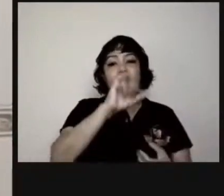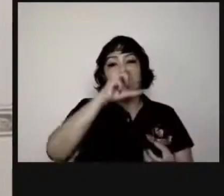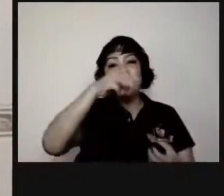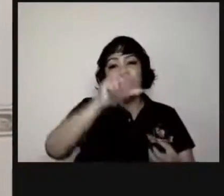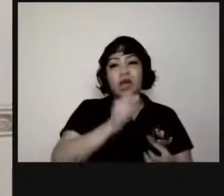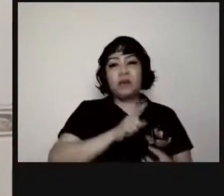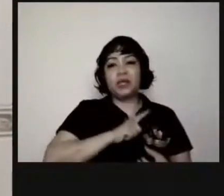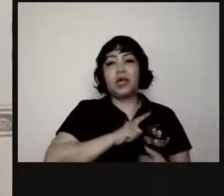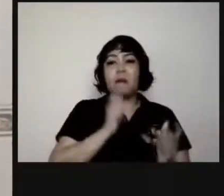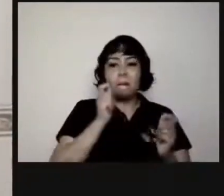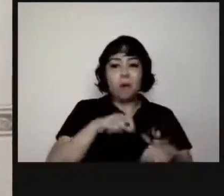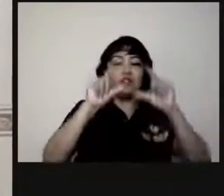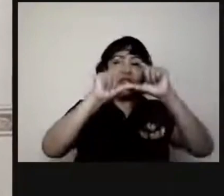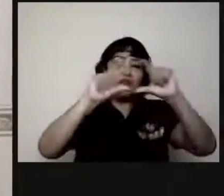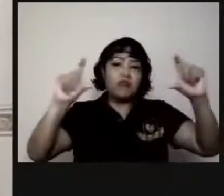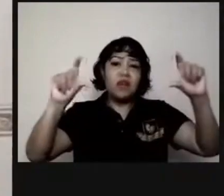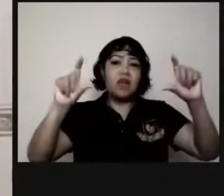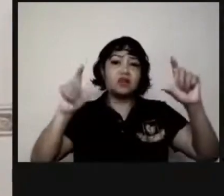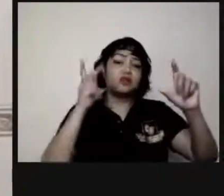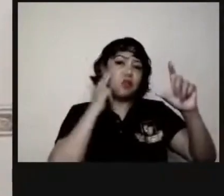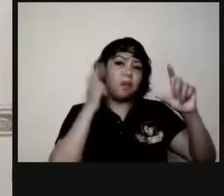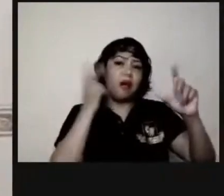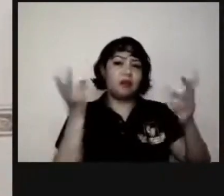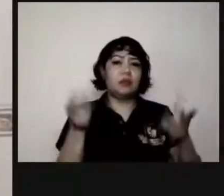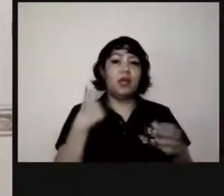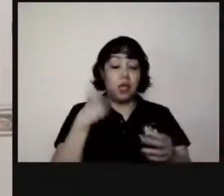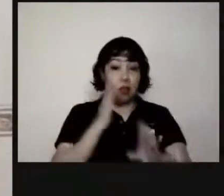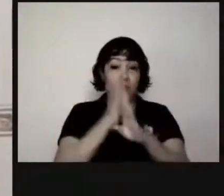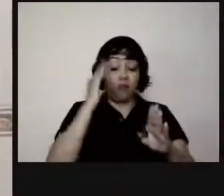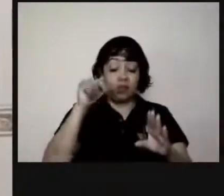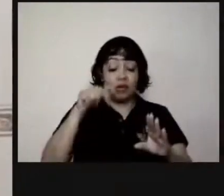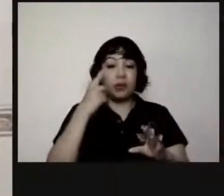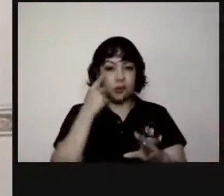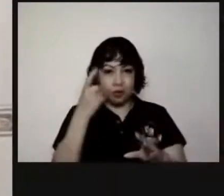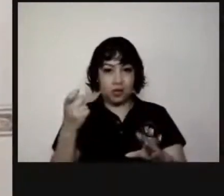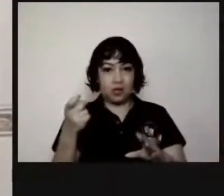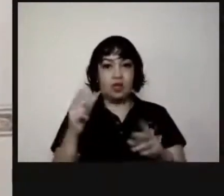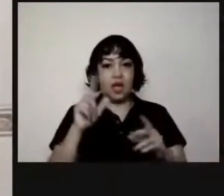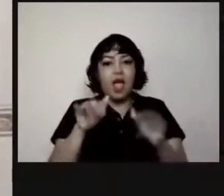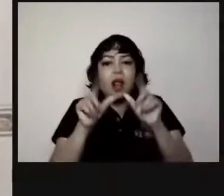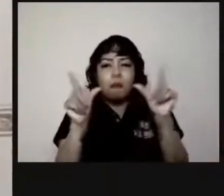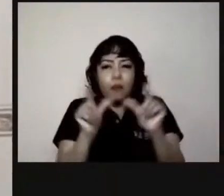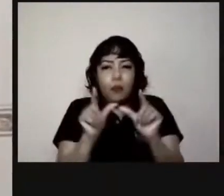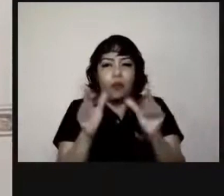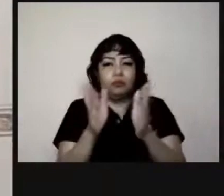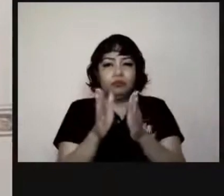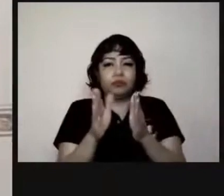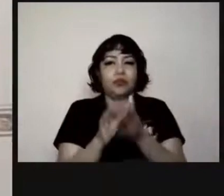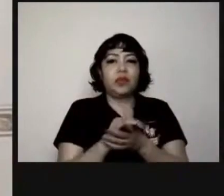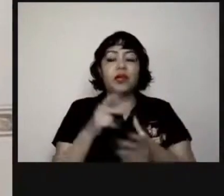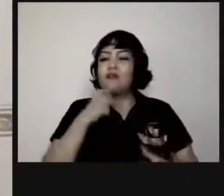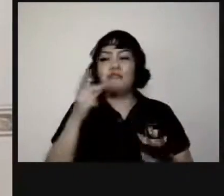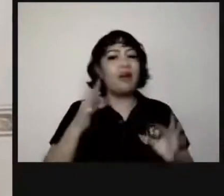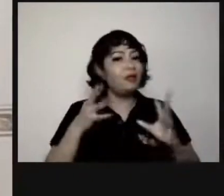pode ter esses versos brancos, sem rima. Eu achei aqui um interessante, ele é bem curtinho e fala